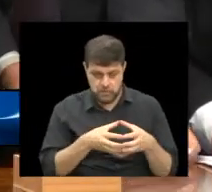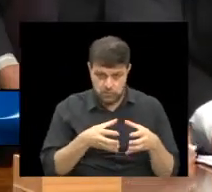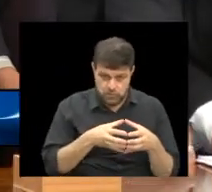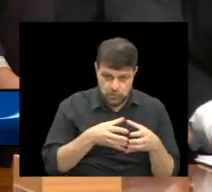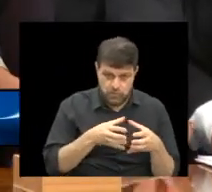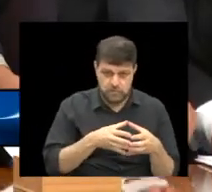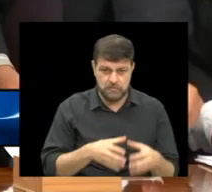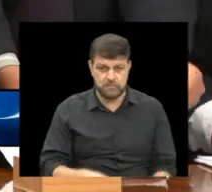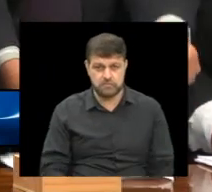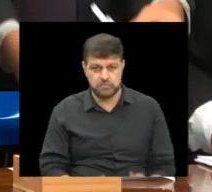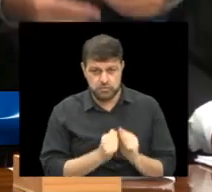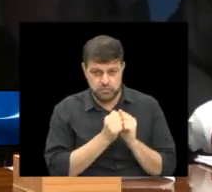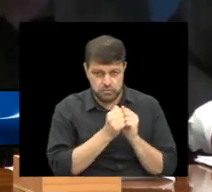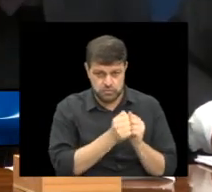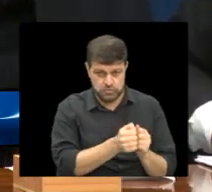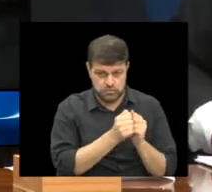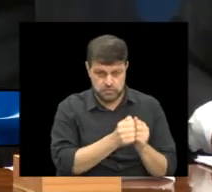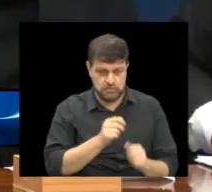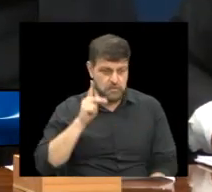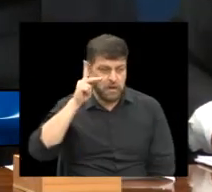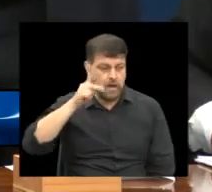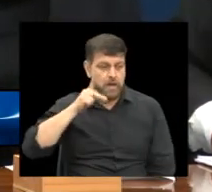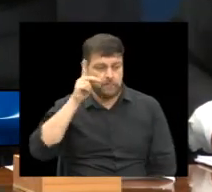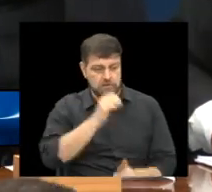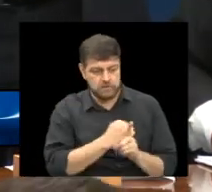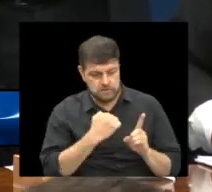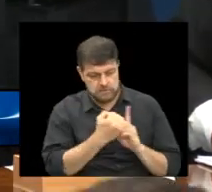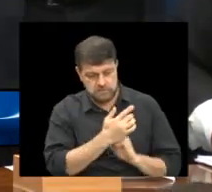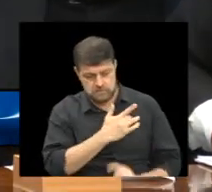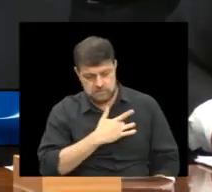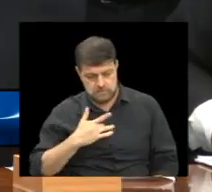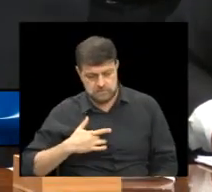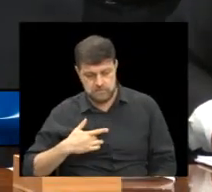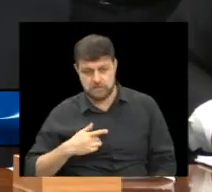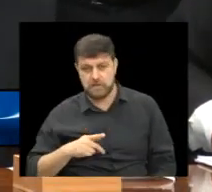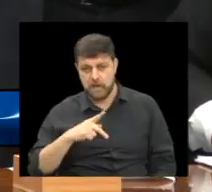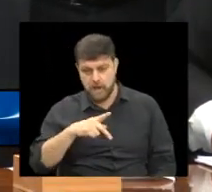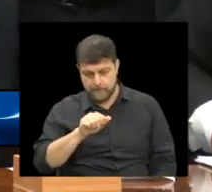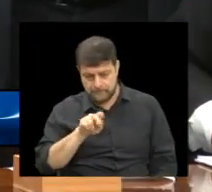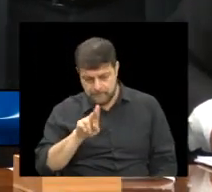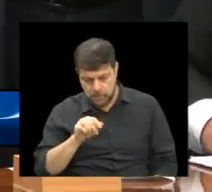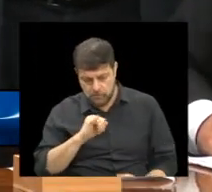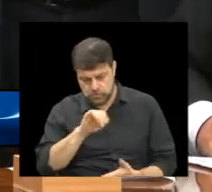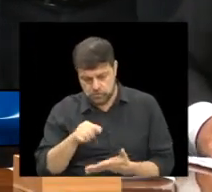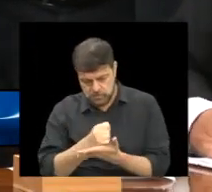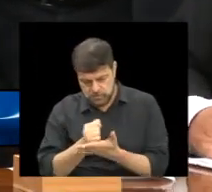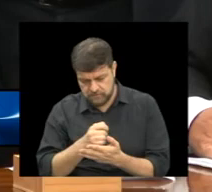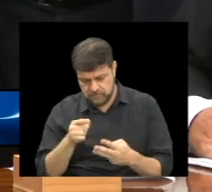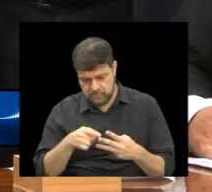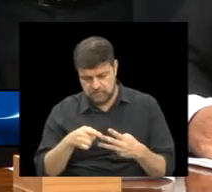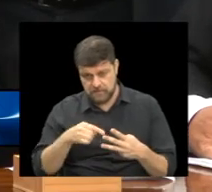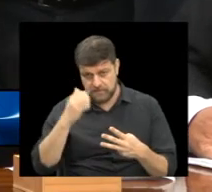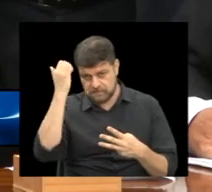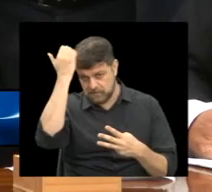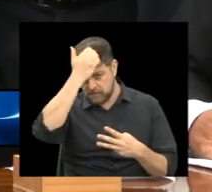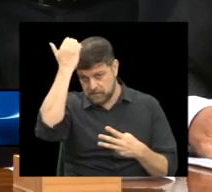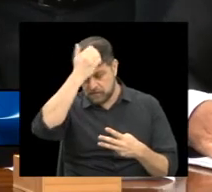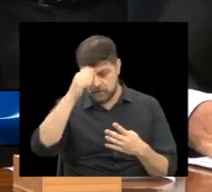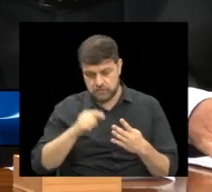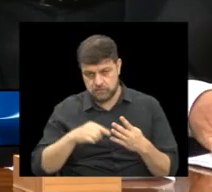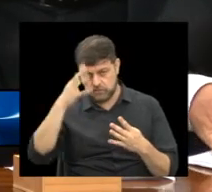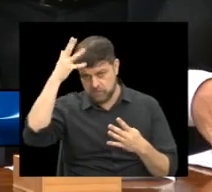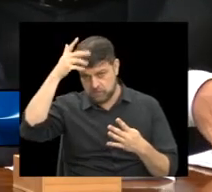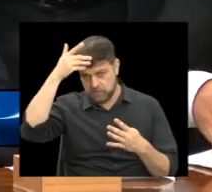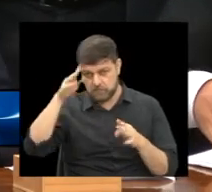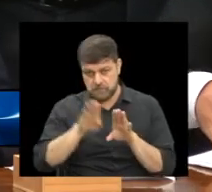da Comissão de Política Social e Saúde, vereador Paulo Galtério, Jorge da Farmácia, Ailton, Rodrigo